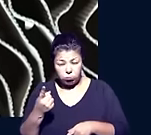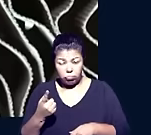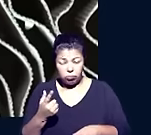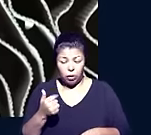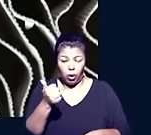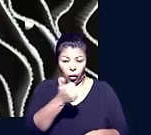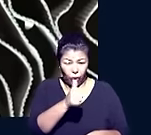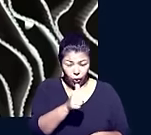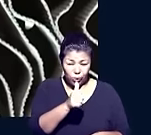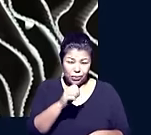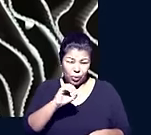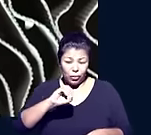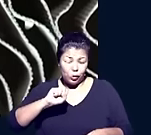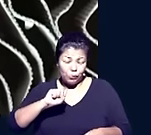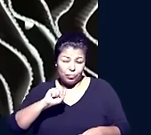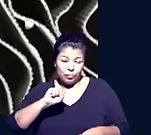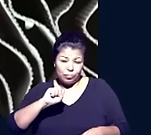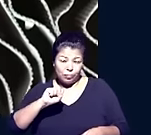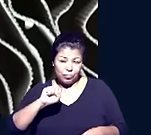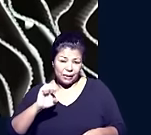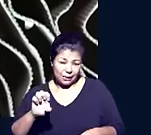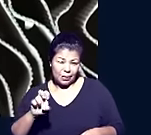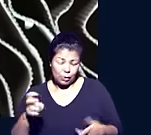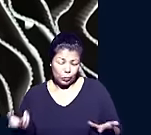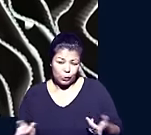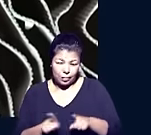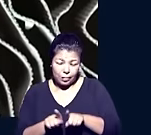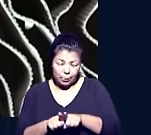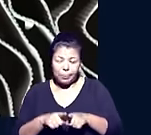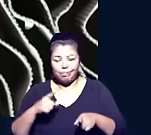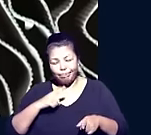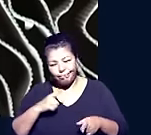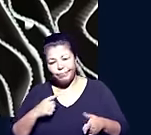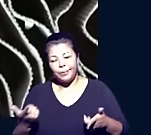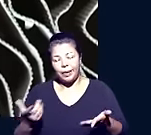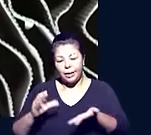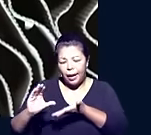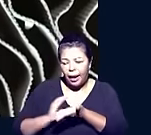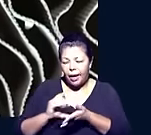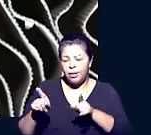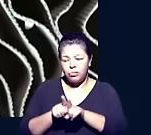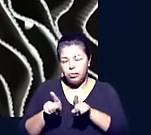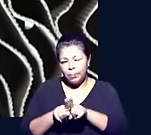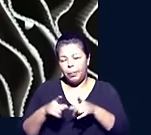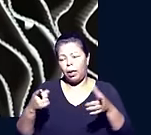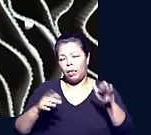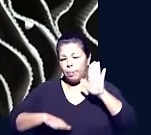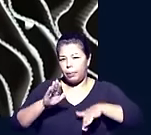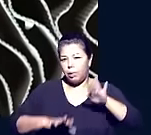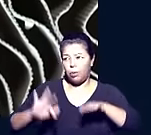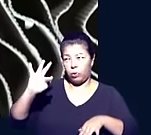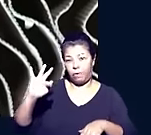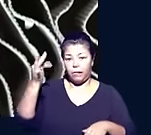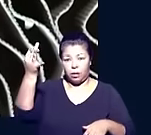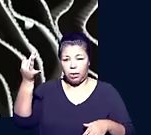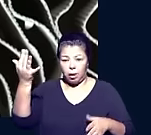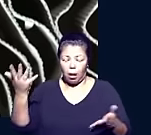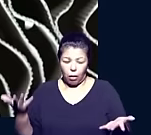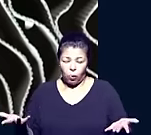interminável com créditos com incentivos estaduais que refletem na arrecadação Federal ou vice-versa